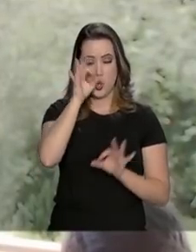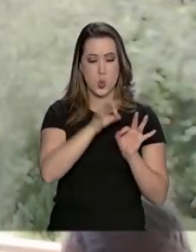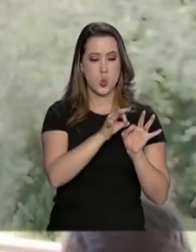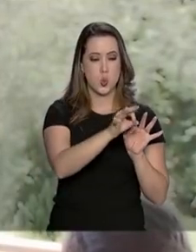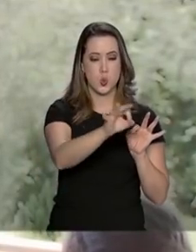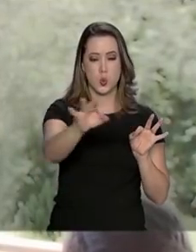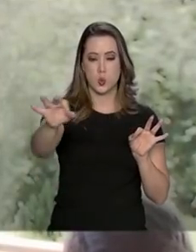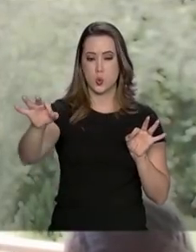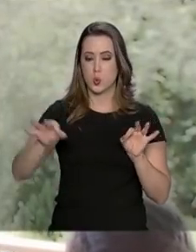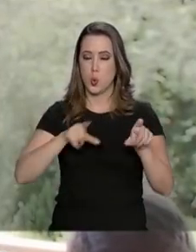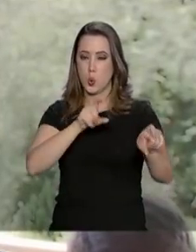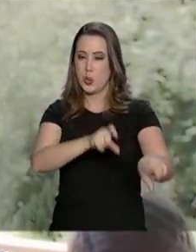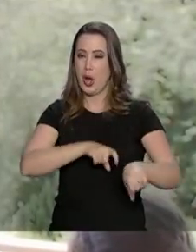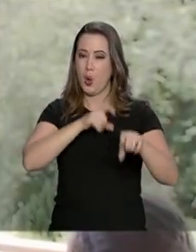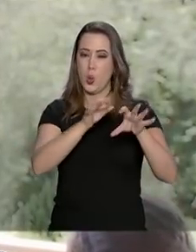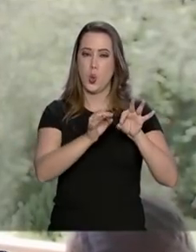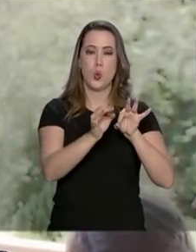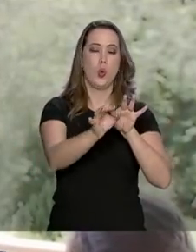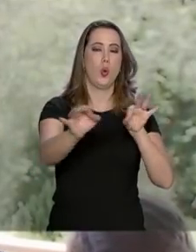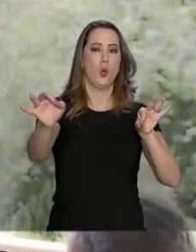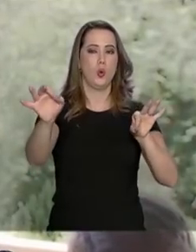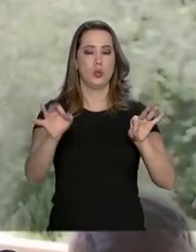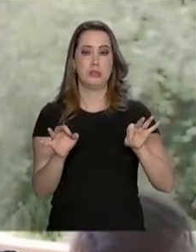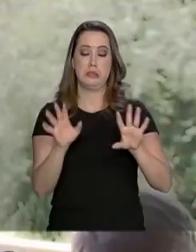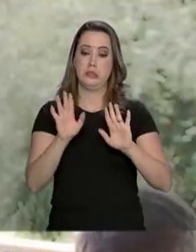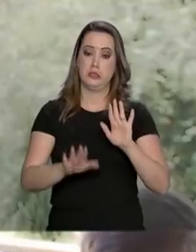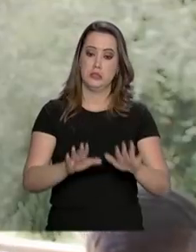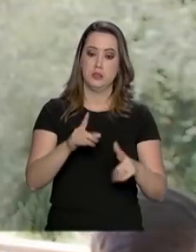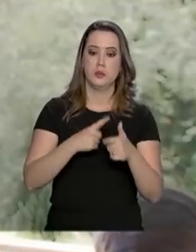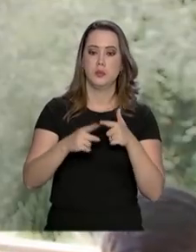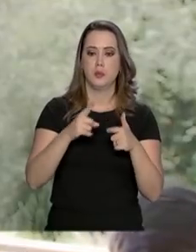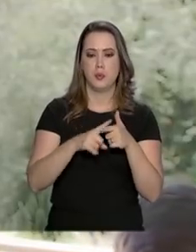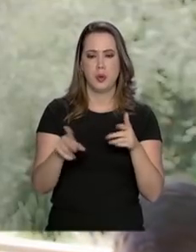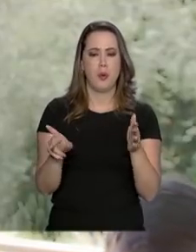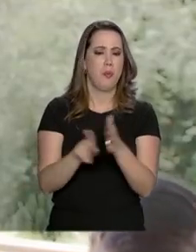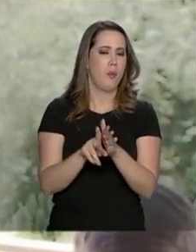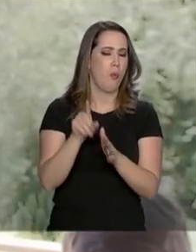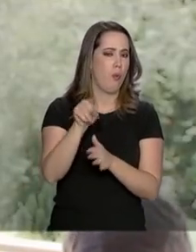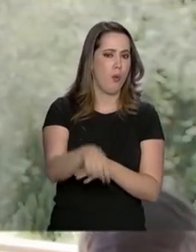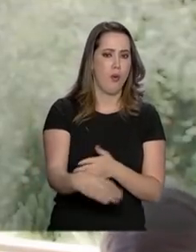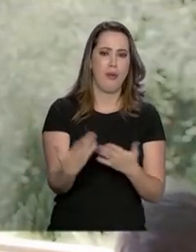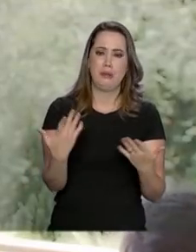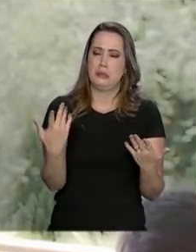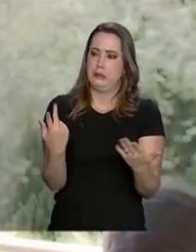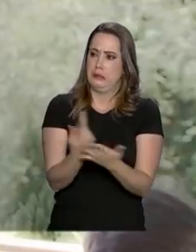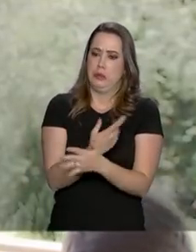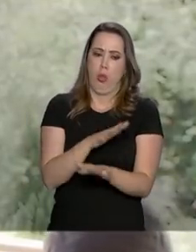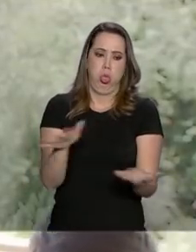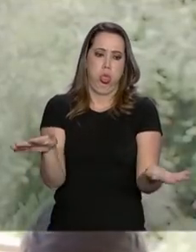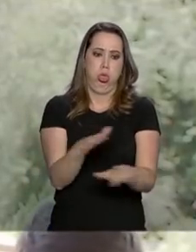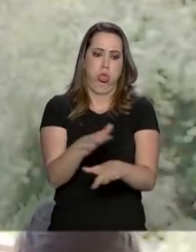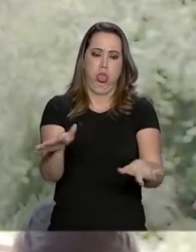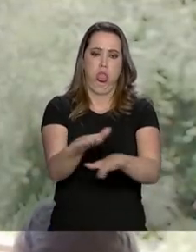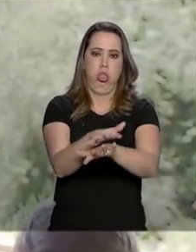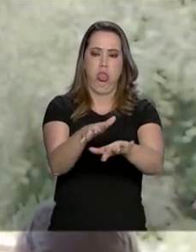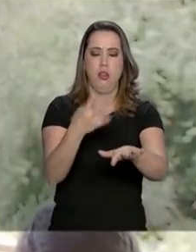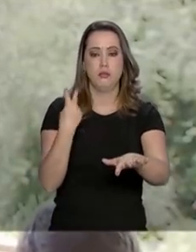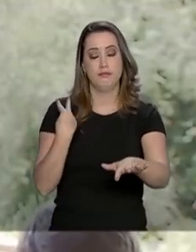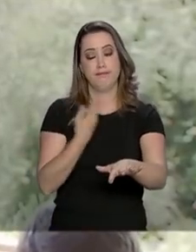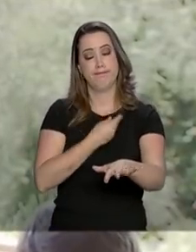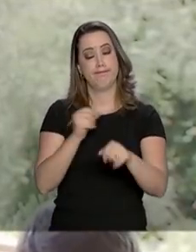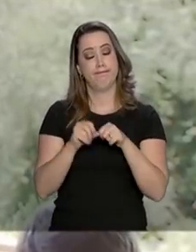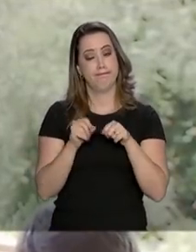extensa, ela tem uma geografia inclusive prejudicada pela própria catástrofe. Então, o que